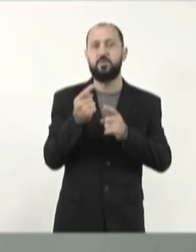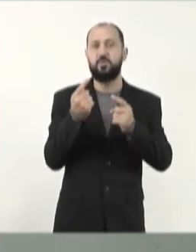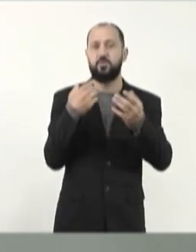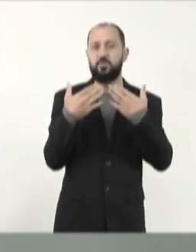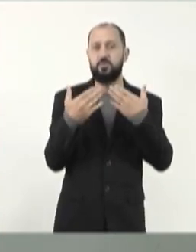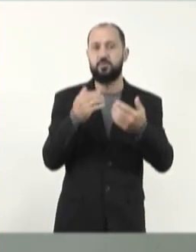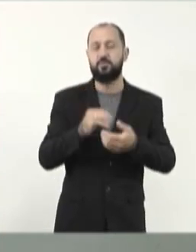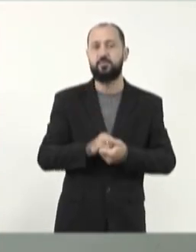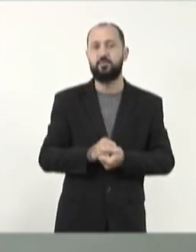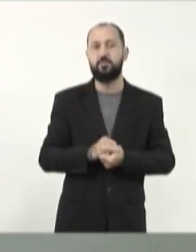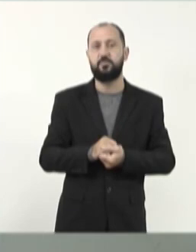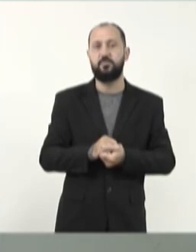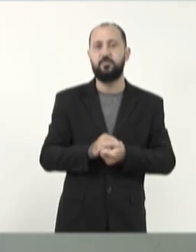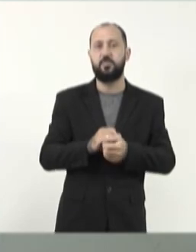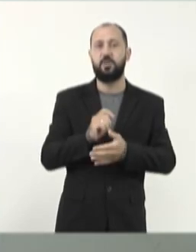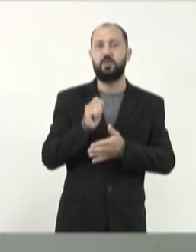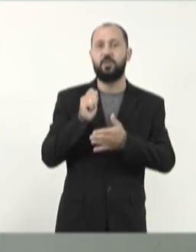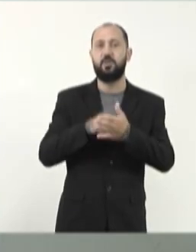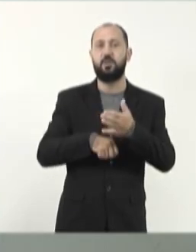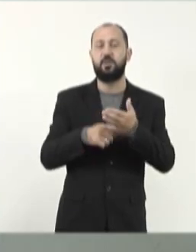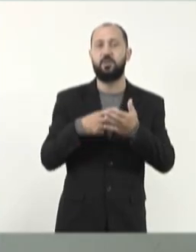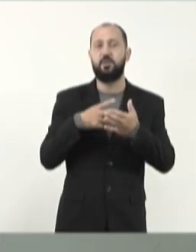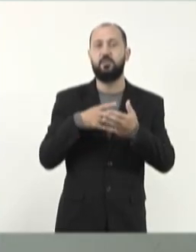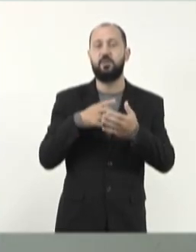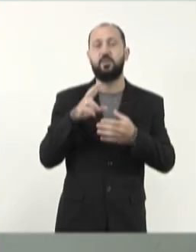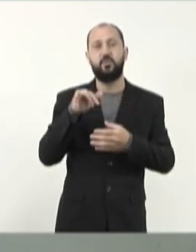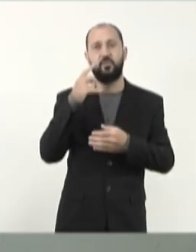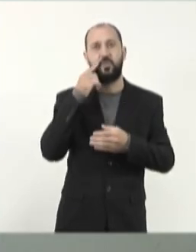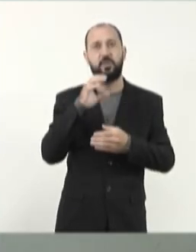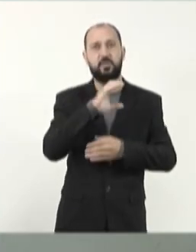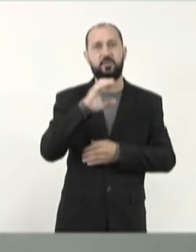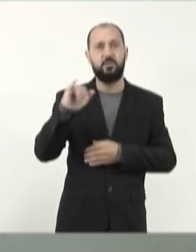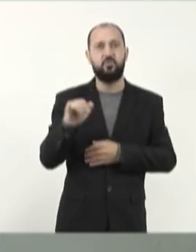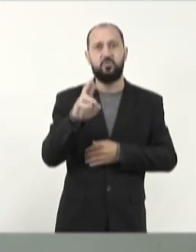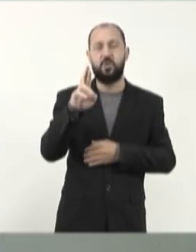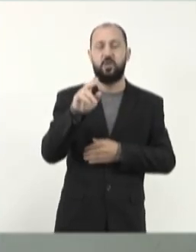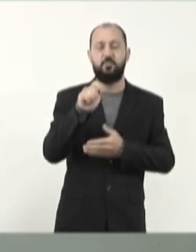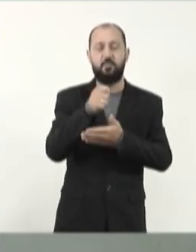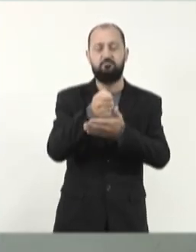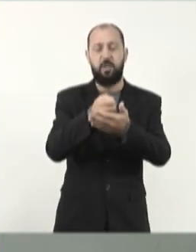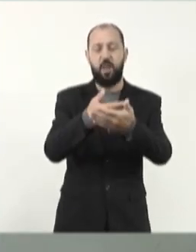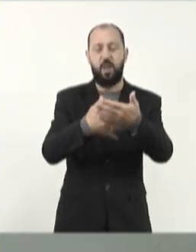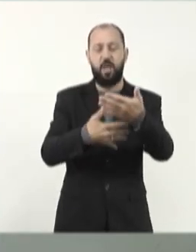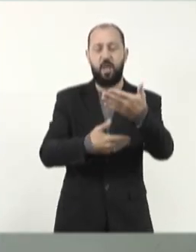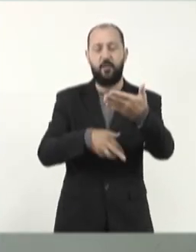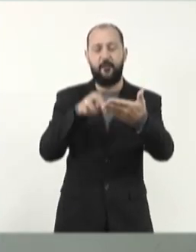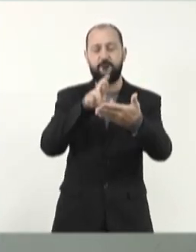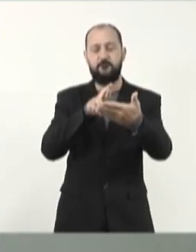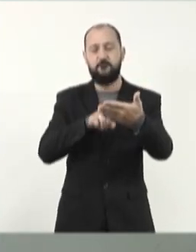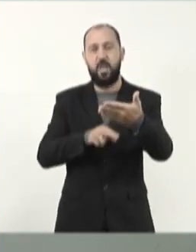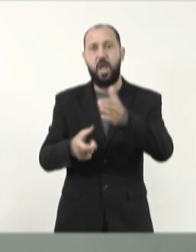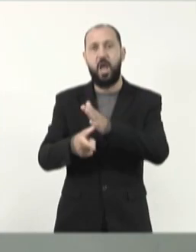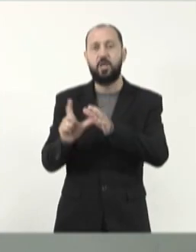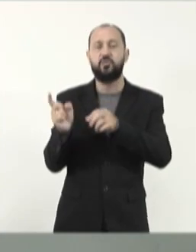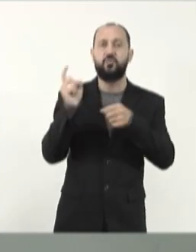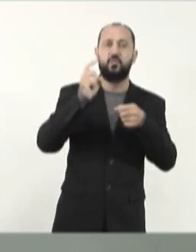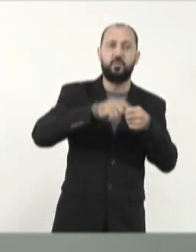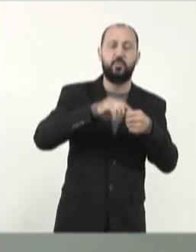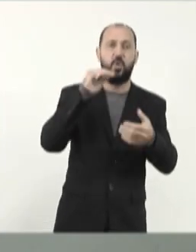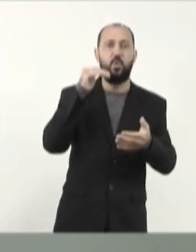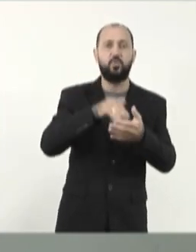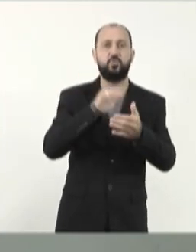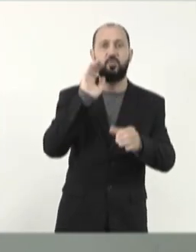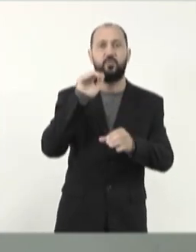discussão, passou por emendas ao longo de sua tramitação, então ainda vai para a CCJR para a elaboração da redação final, antes de votar a plenário para uma